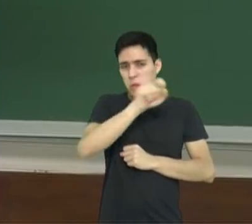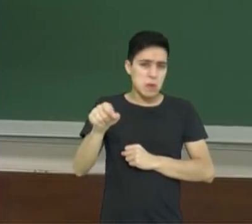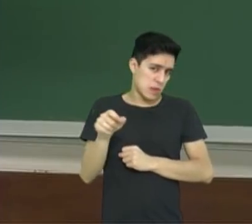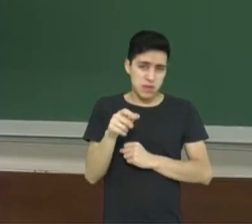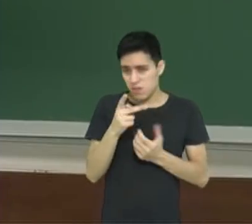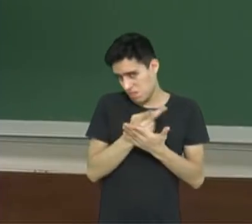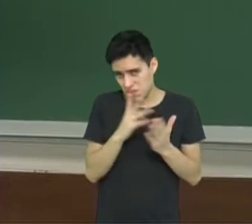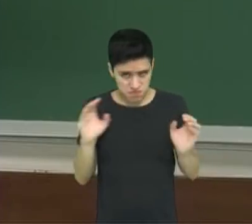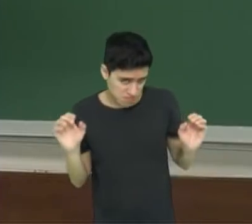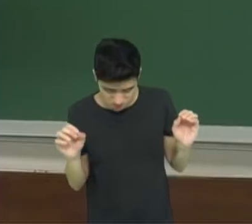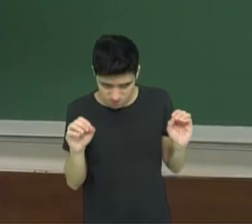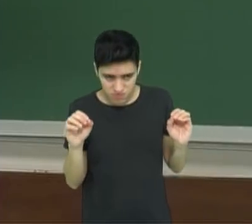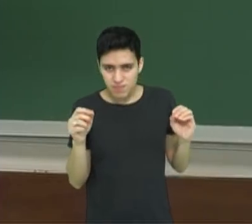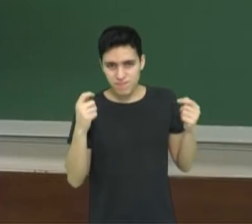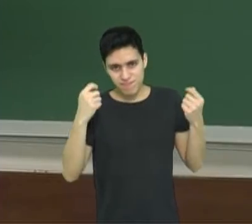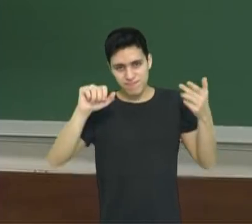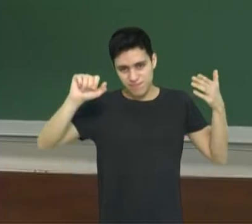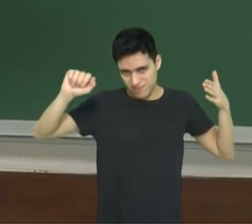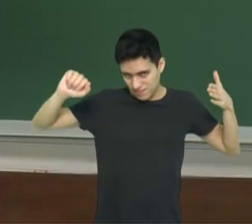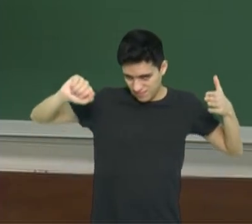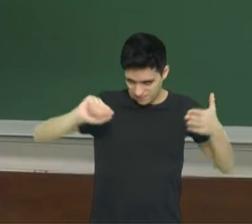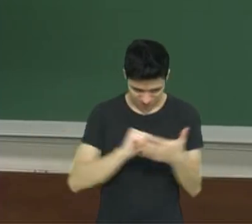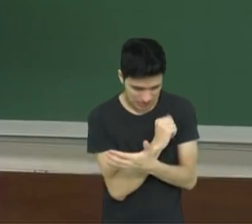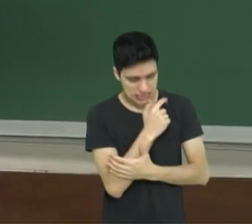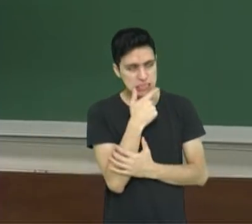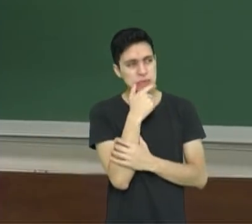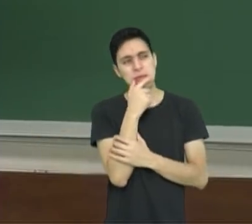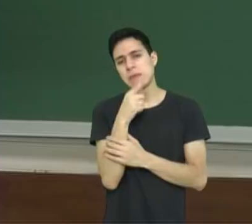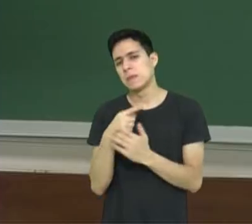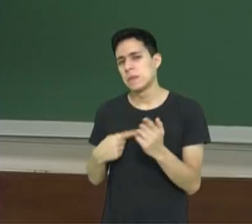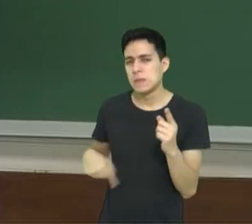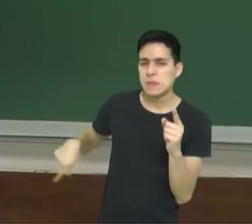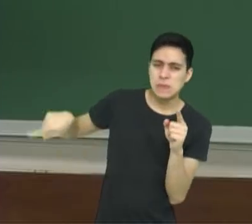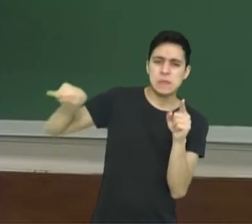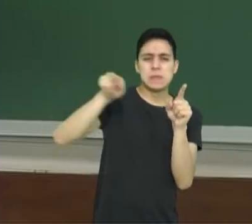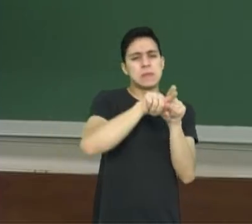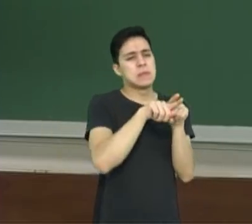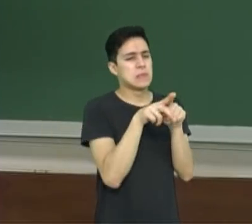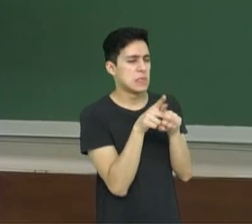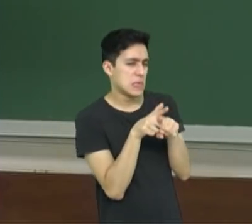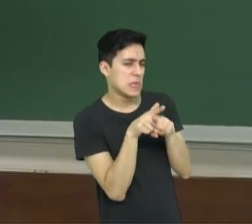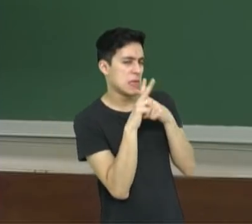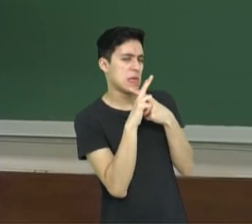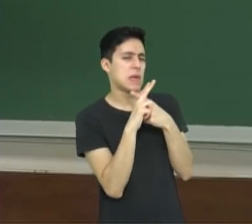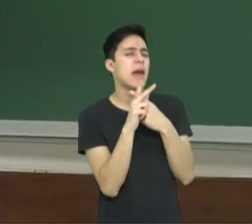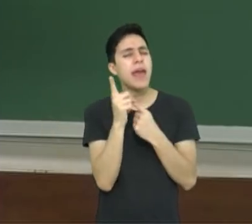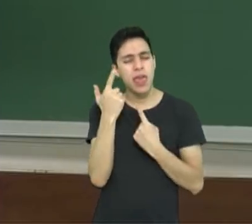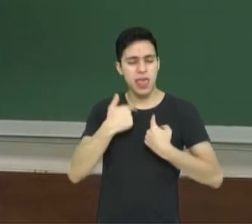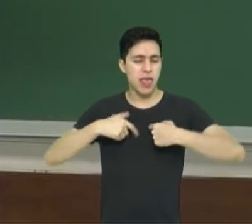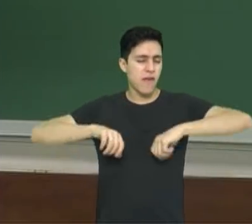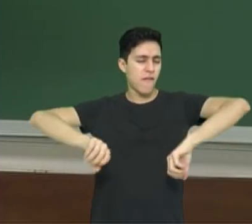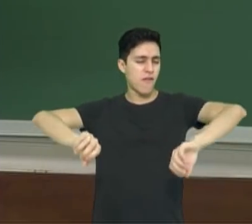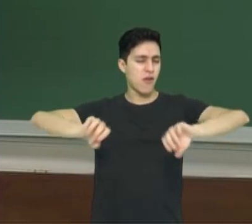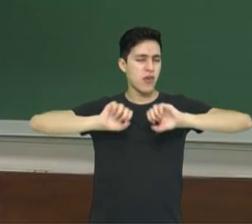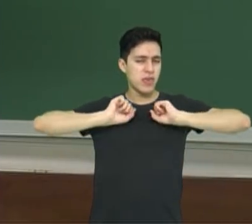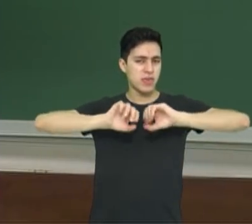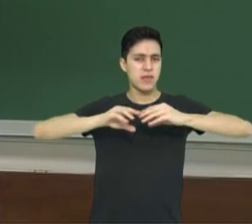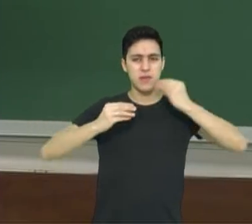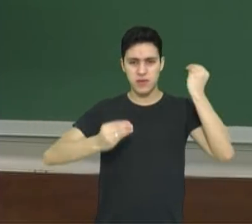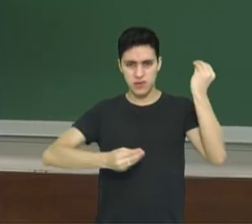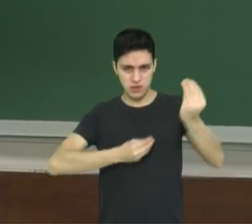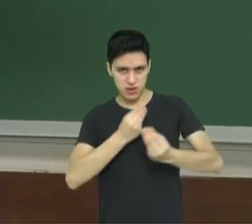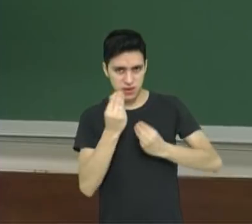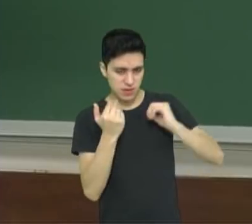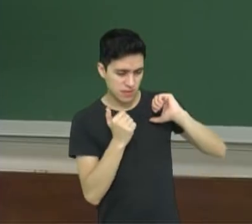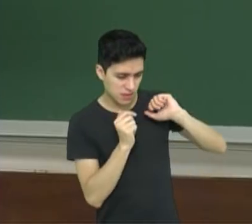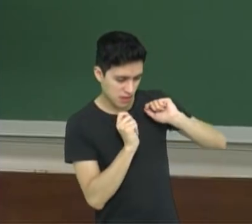errado também, você só vai ter que apagar e voltar para fazer algumas manipulações, tá bom? Eu vou ensinar vocês a fazerem. Será